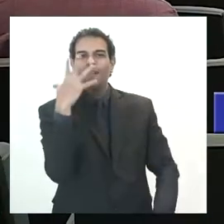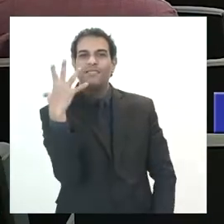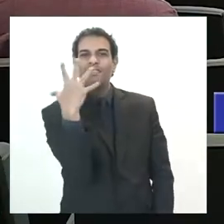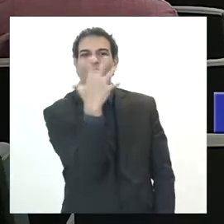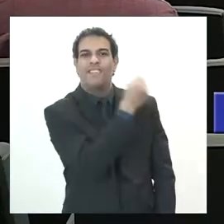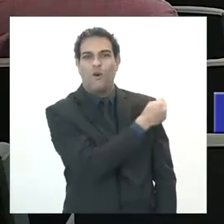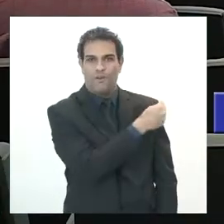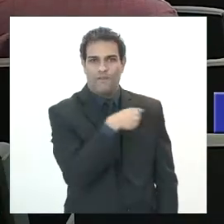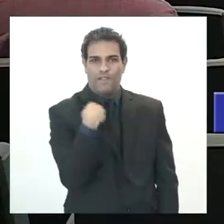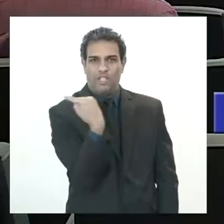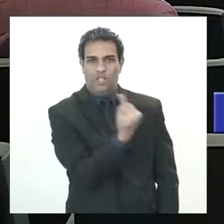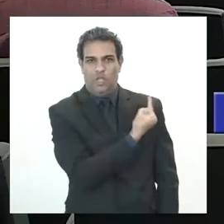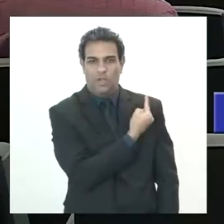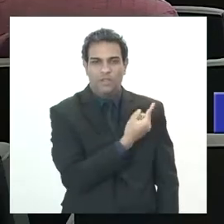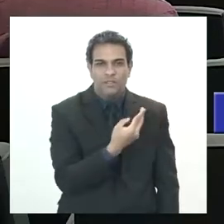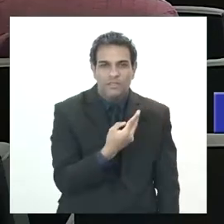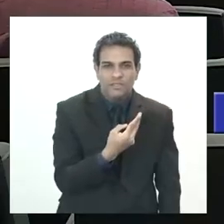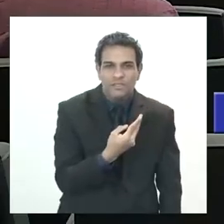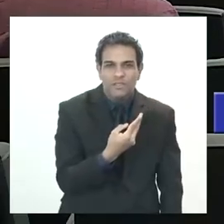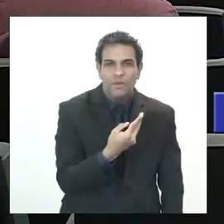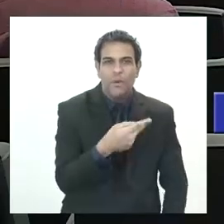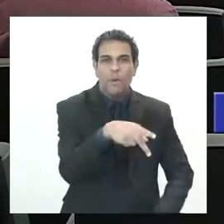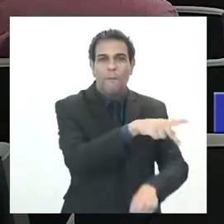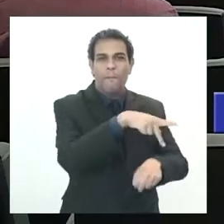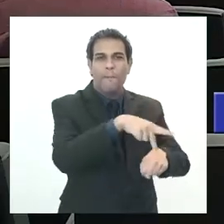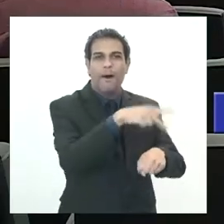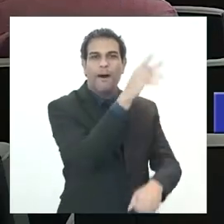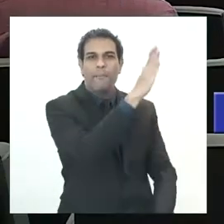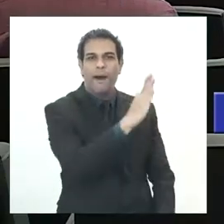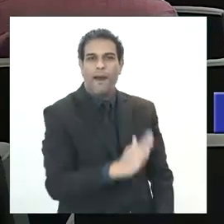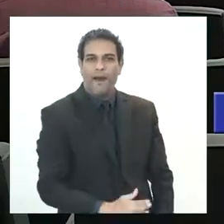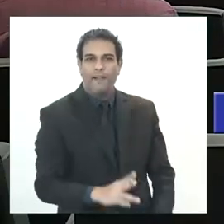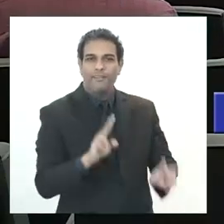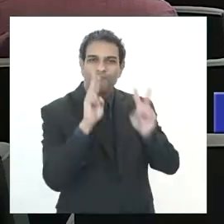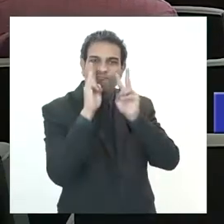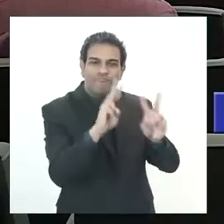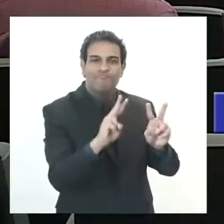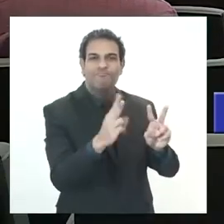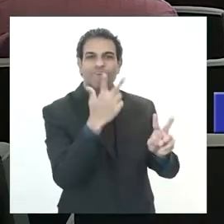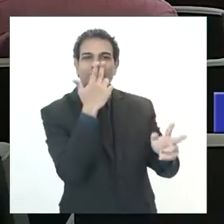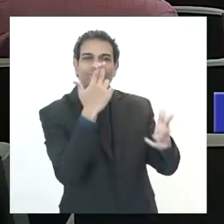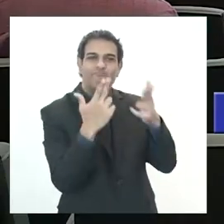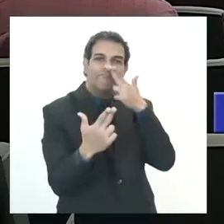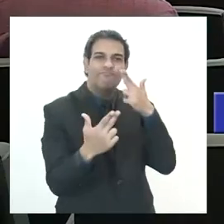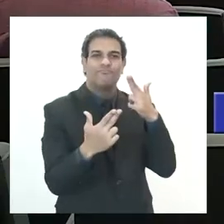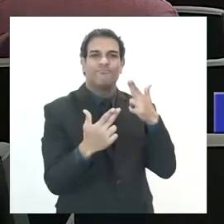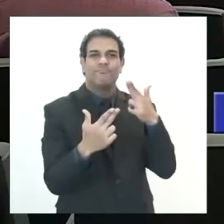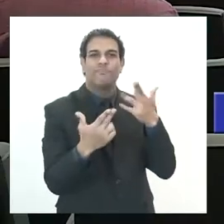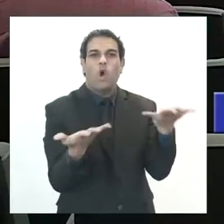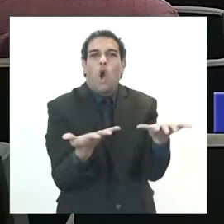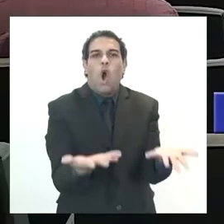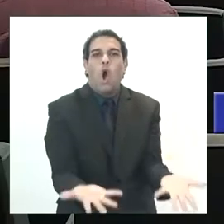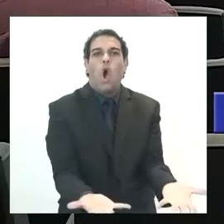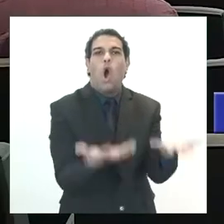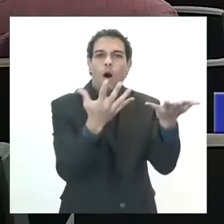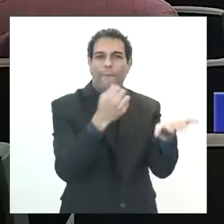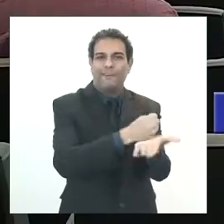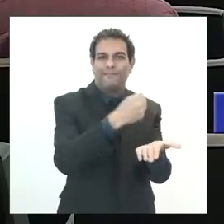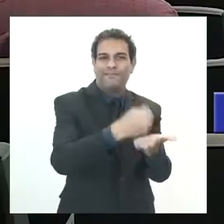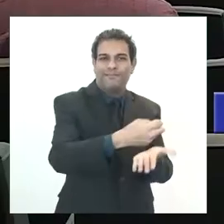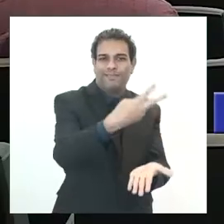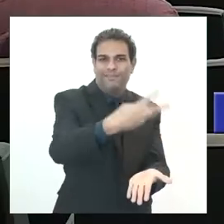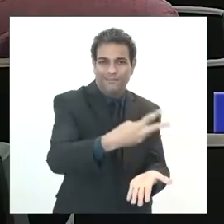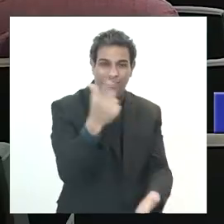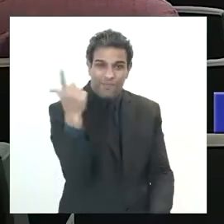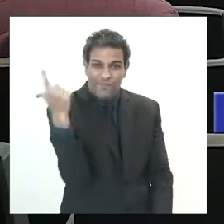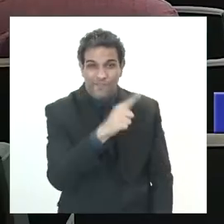país né teve a reforma da Previdência várias reformas da Previdência na verdade reforma trabalhista que vieram as terceirizações